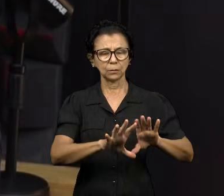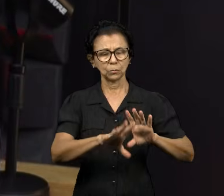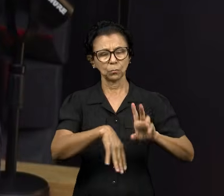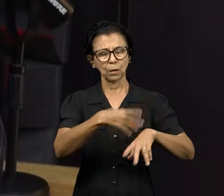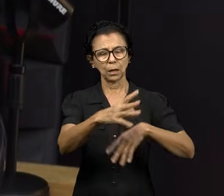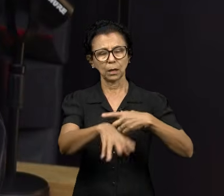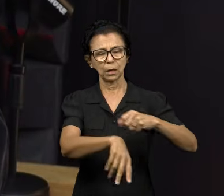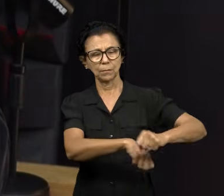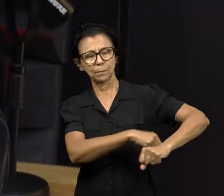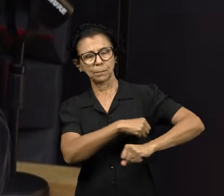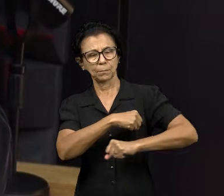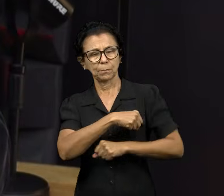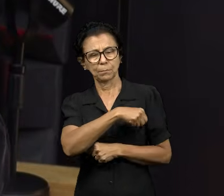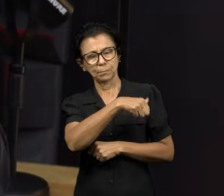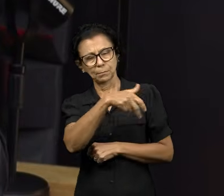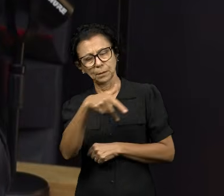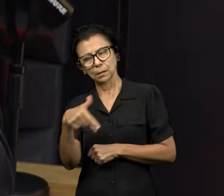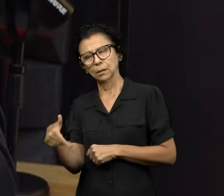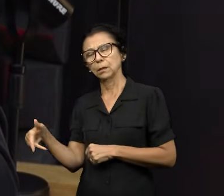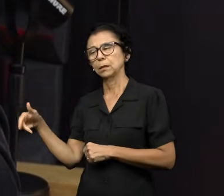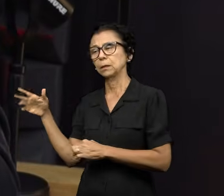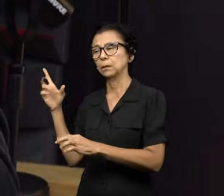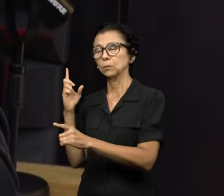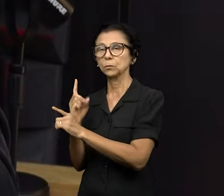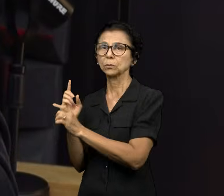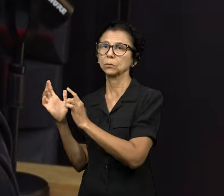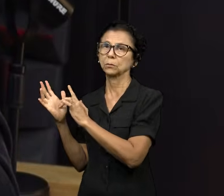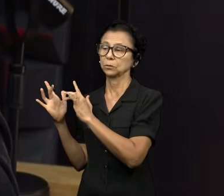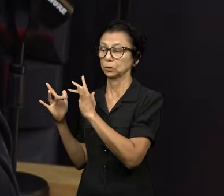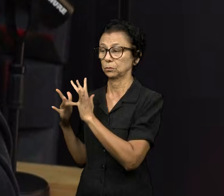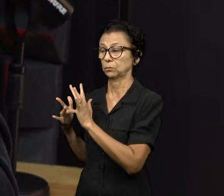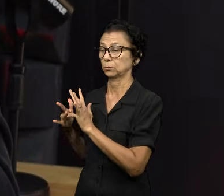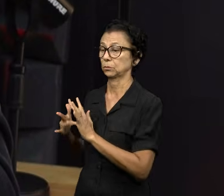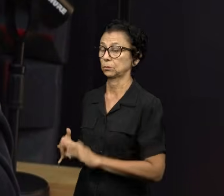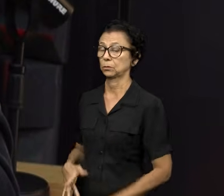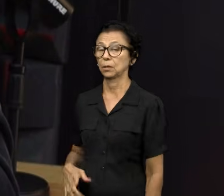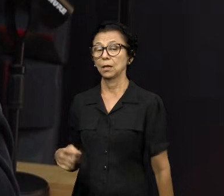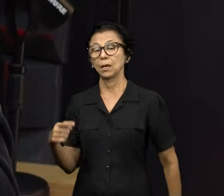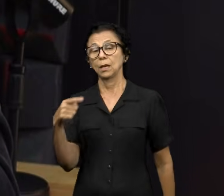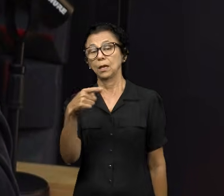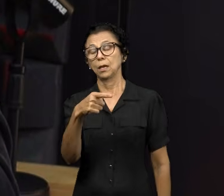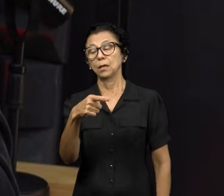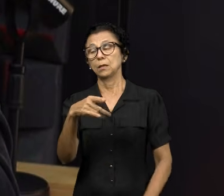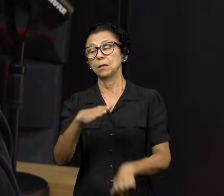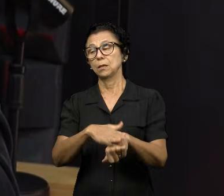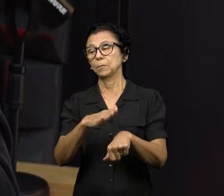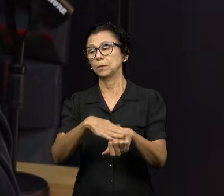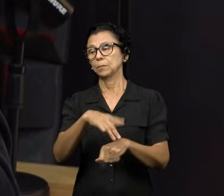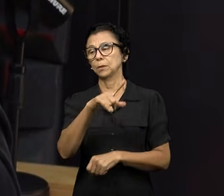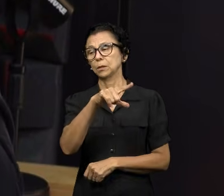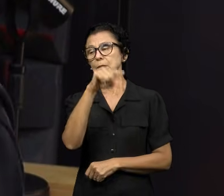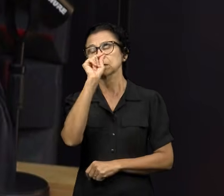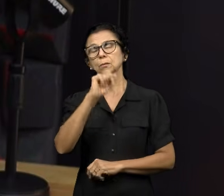se encontrou com Jesus no templo. E a palavra de Jesus, olha, esse aqui, ó, eu escolhi.